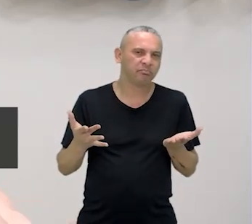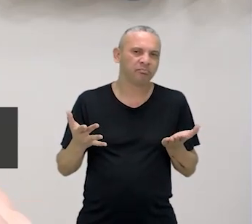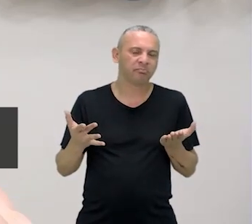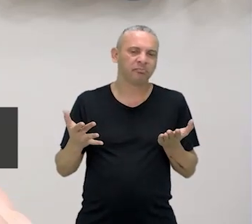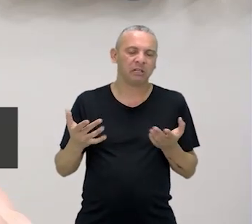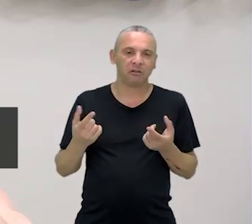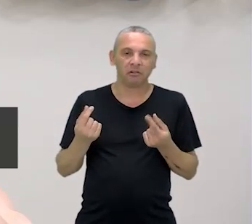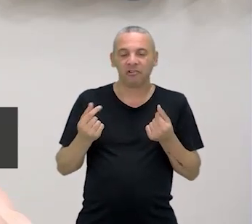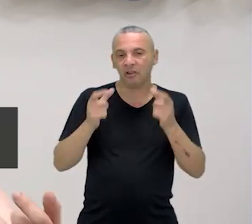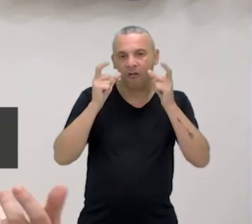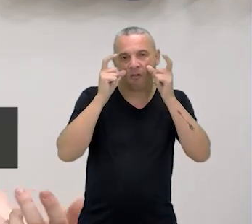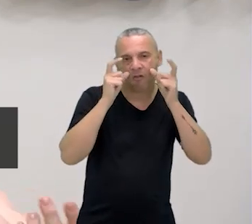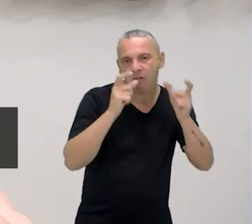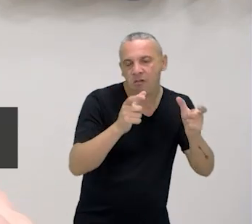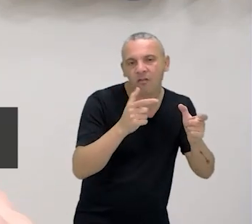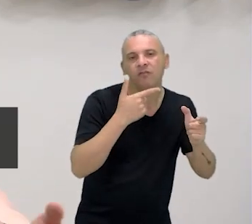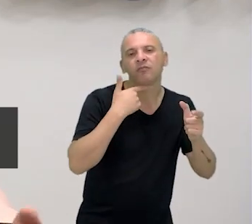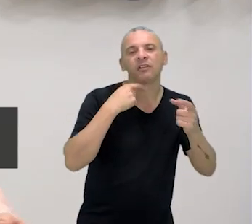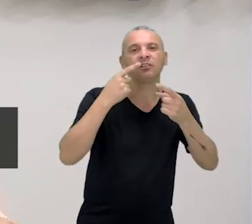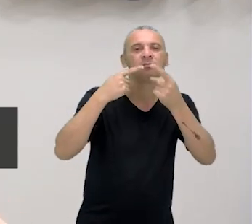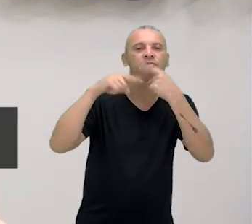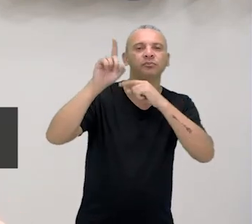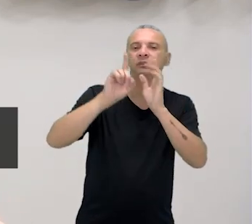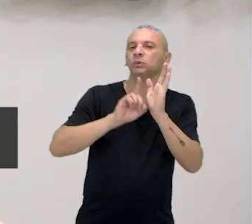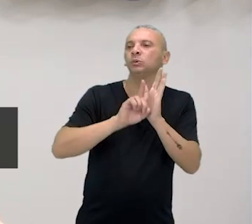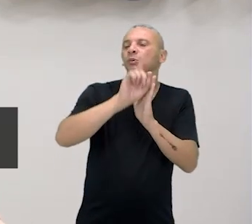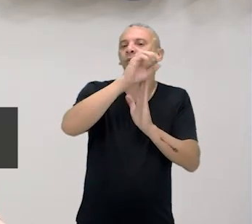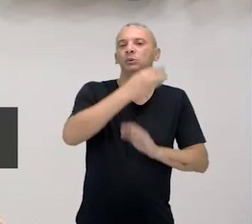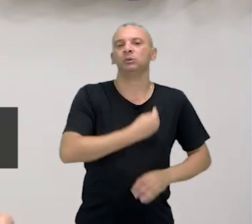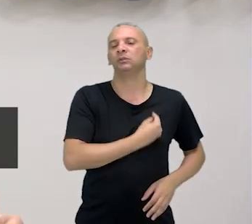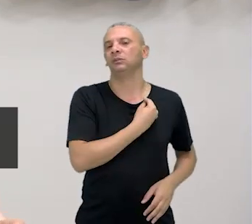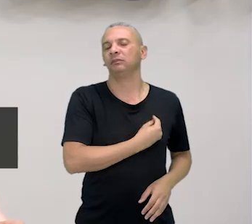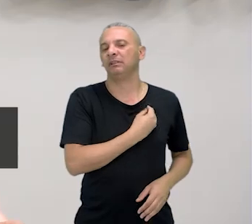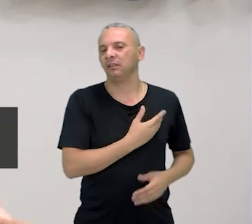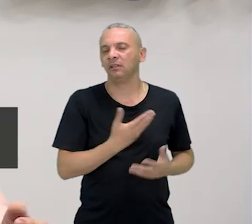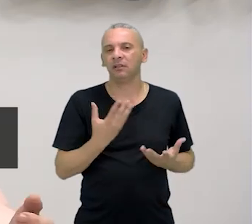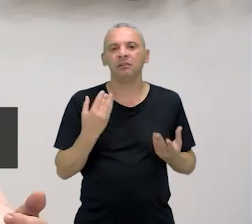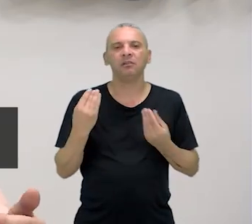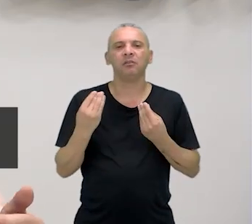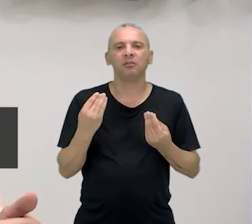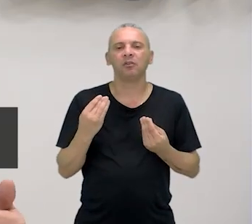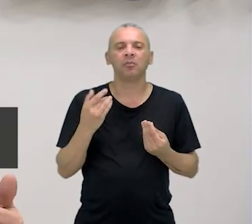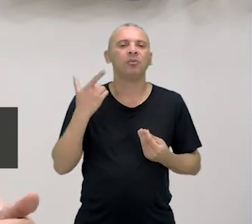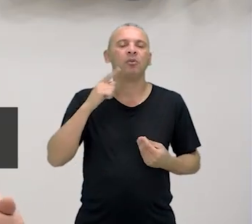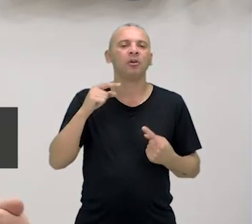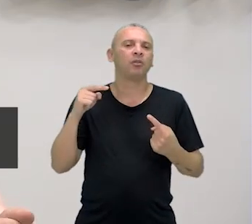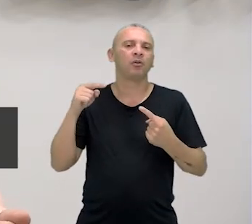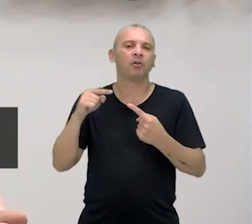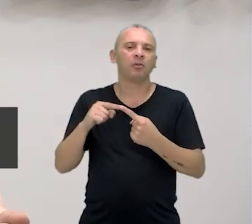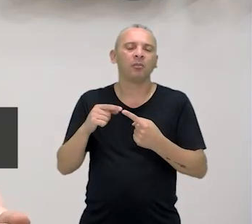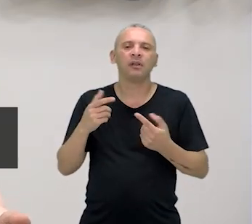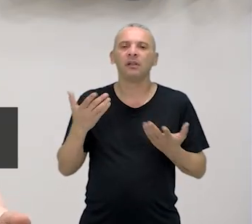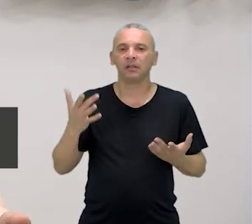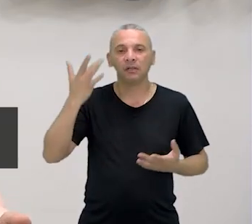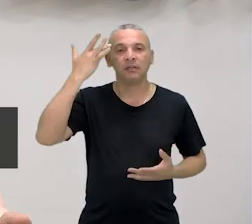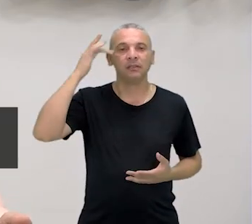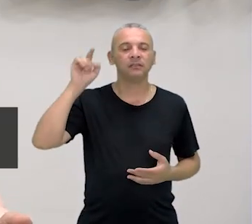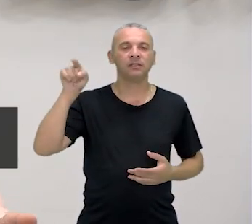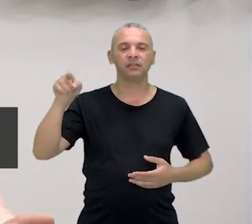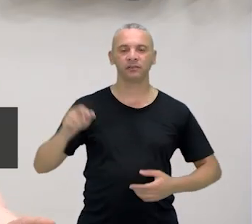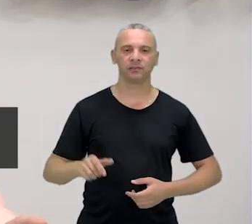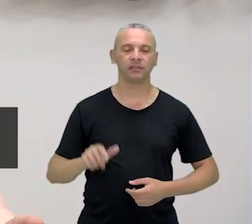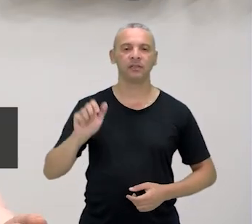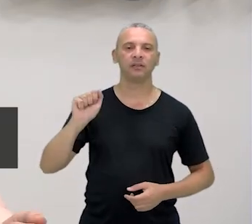ascensão ao dinheiro, a vontade de crescer, mas pelas vias de um outro que lhe oferecesse essa ajuda? O que você acha disso, Ana